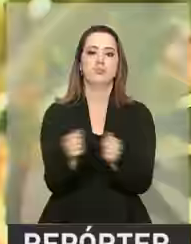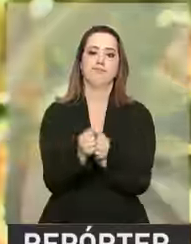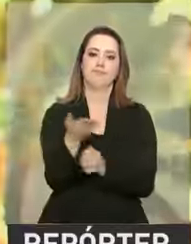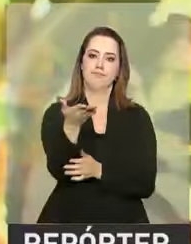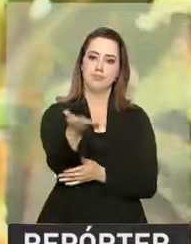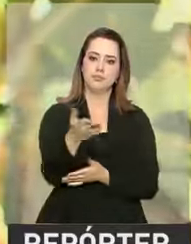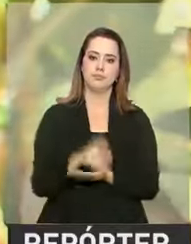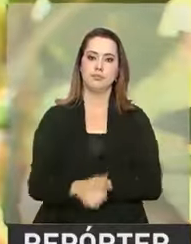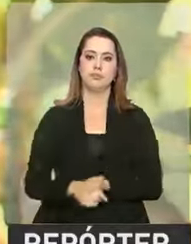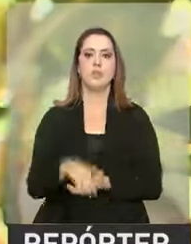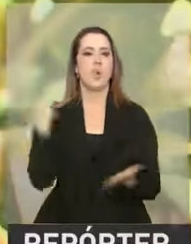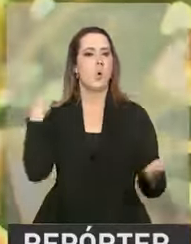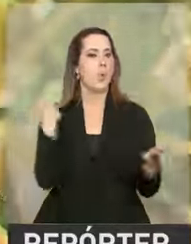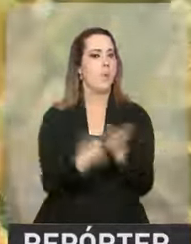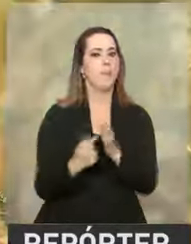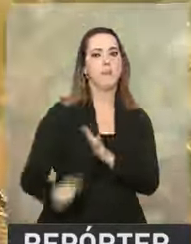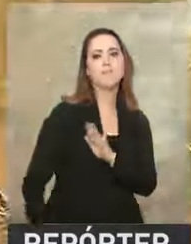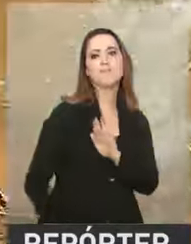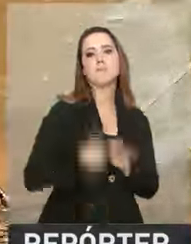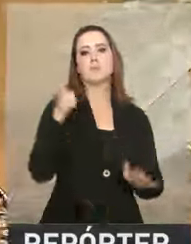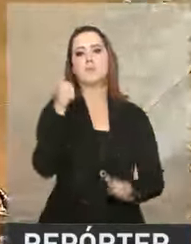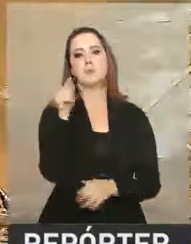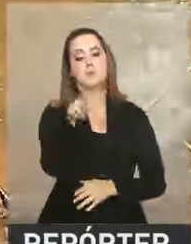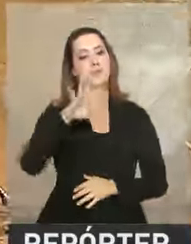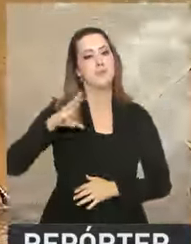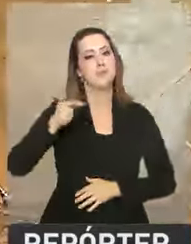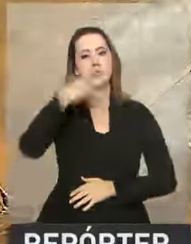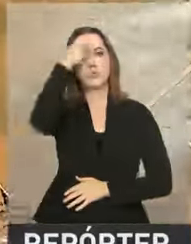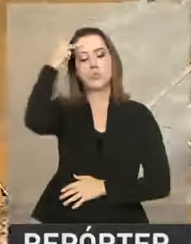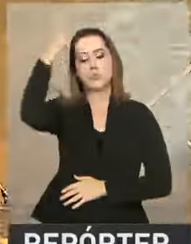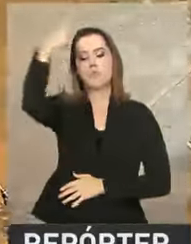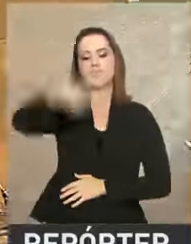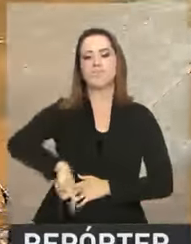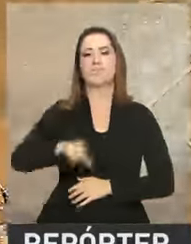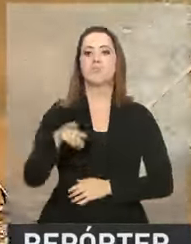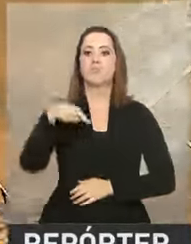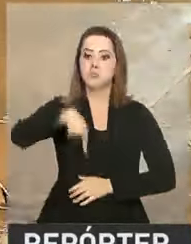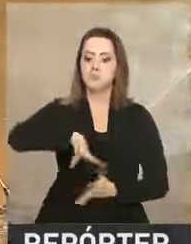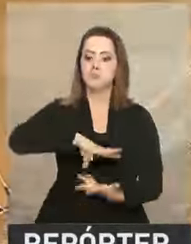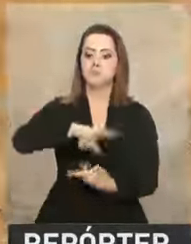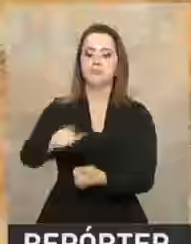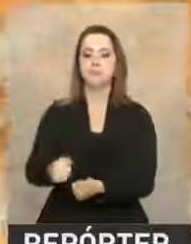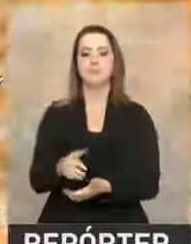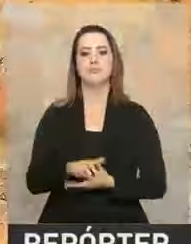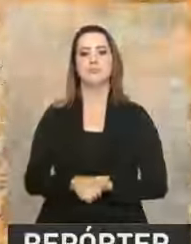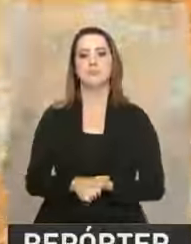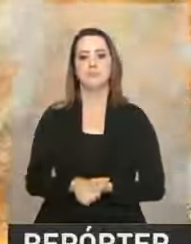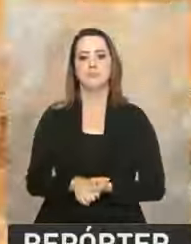é o compromisso primeiro de todo o ser humano que habita nesse planeta.